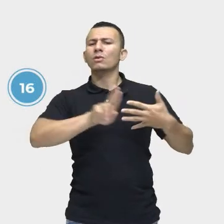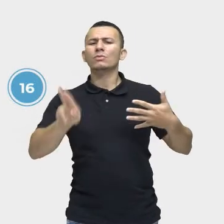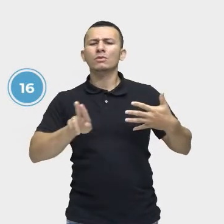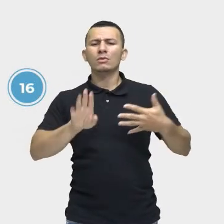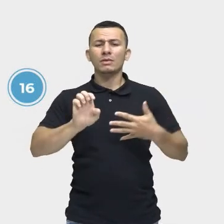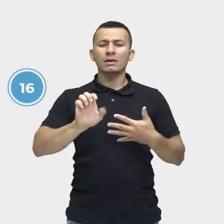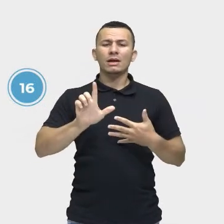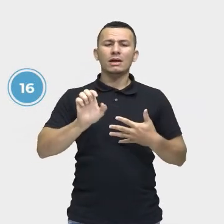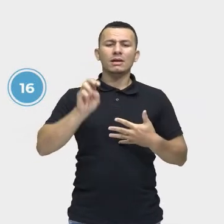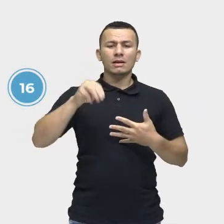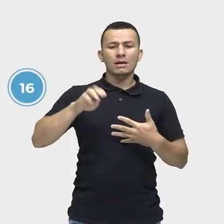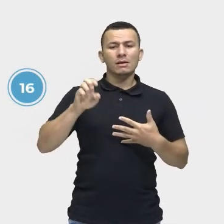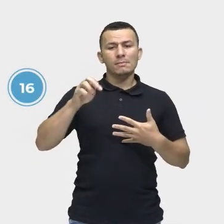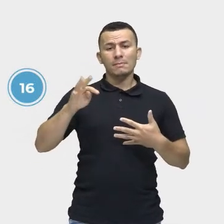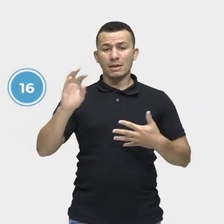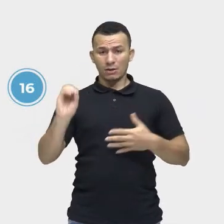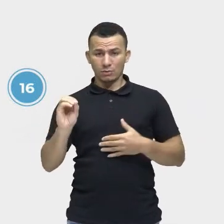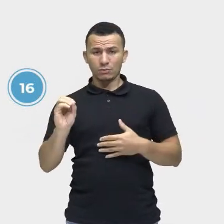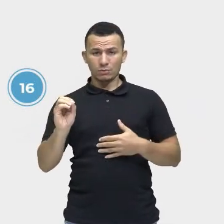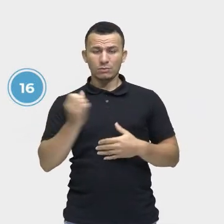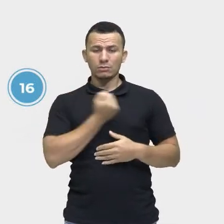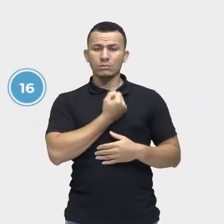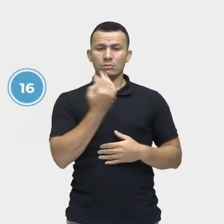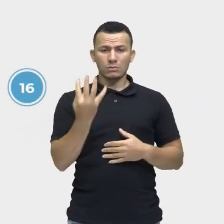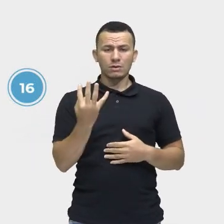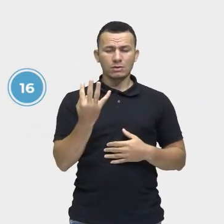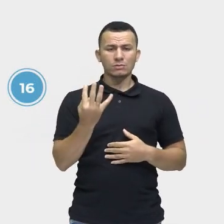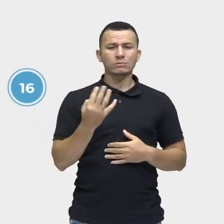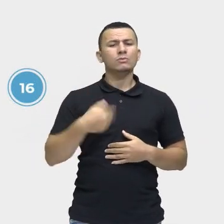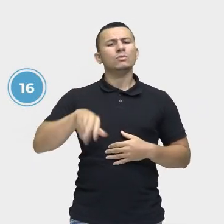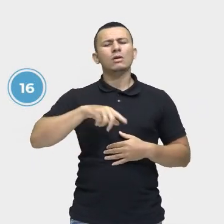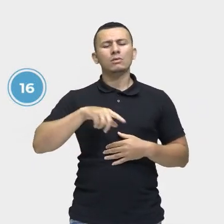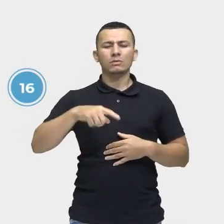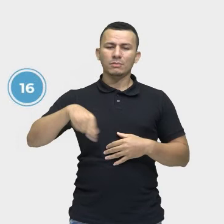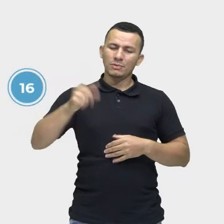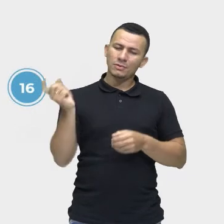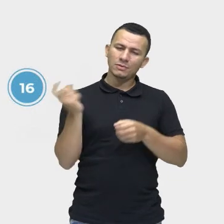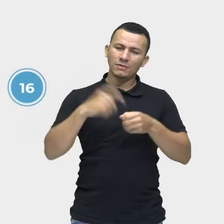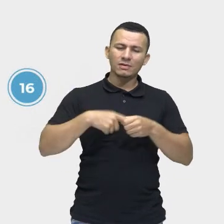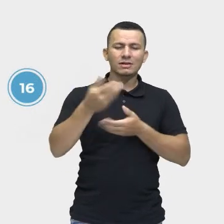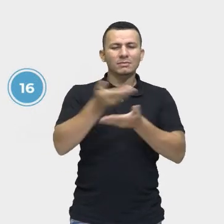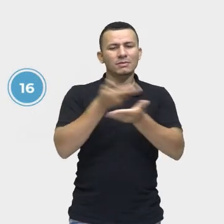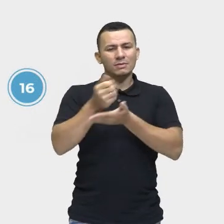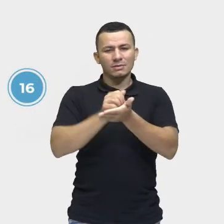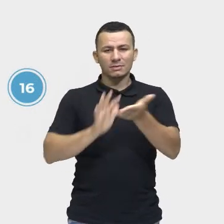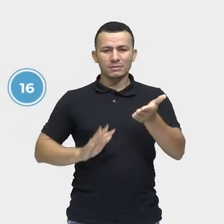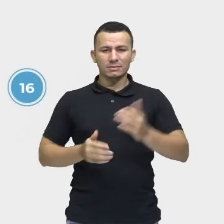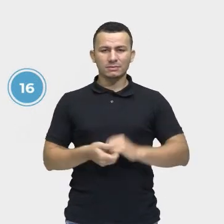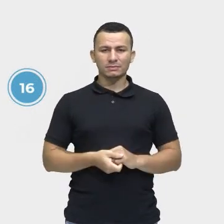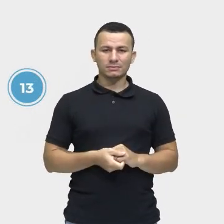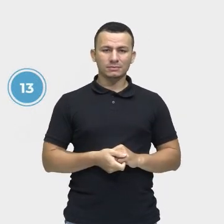chamado para a questão número 4? Está bom? Volto daqui a pouquinho para conferir seu trabalho.